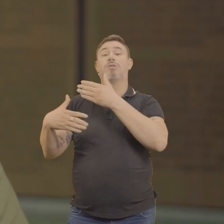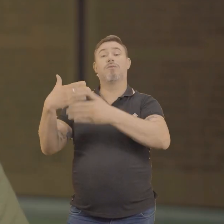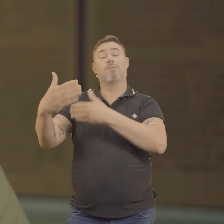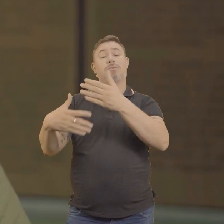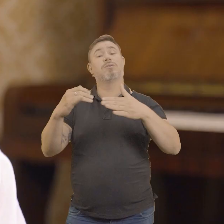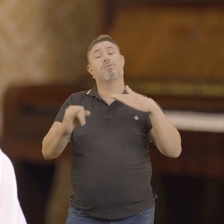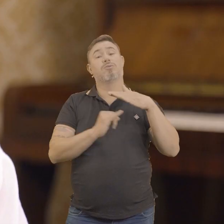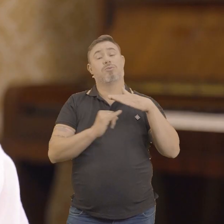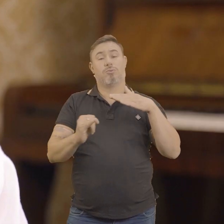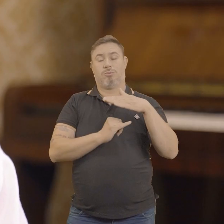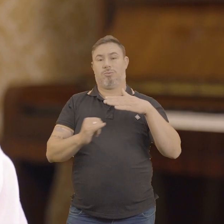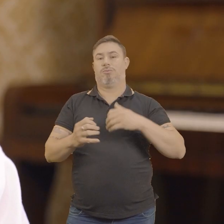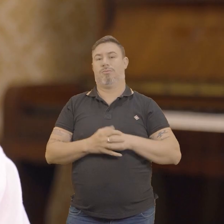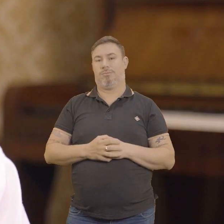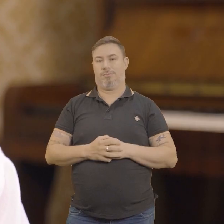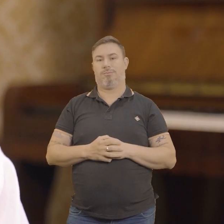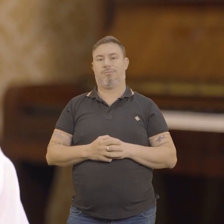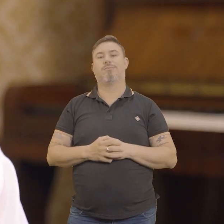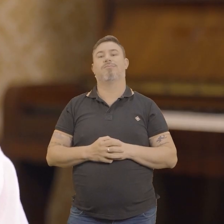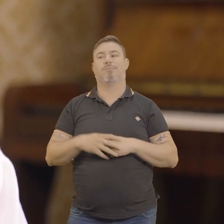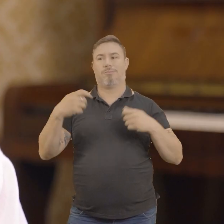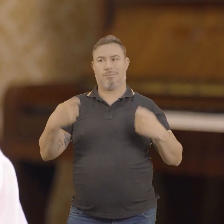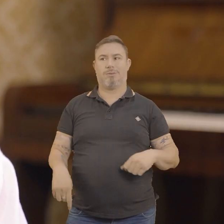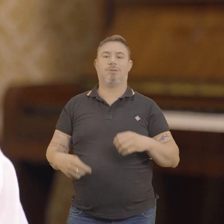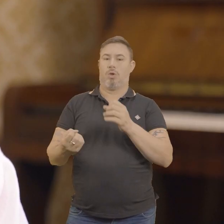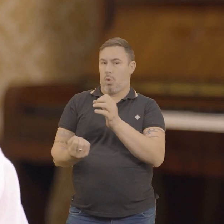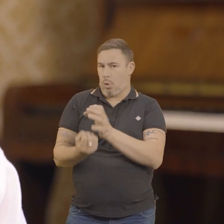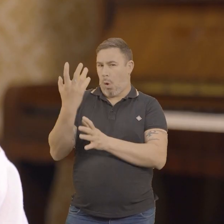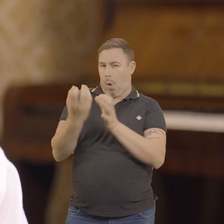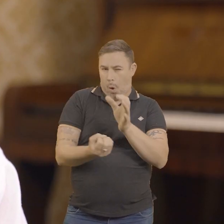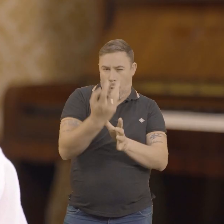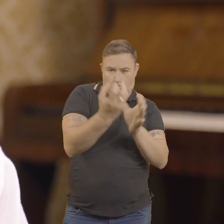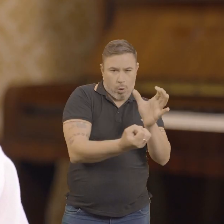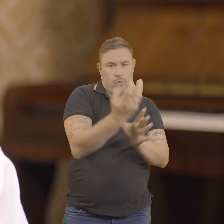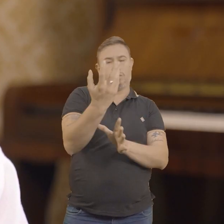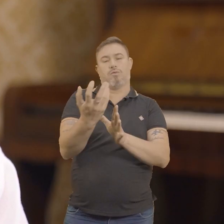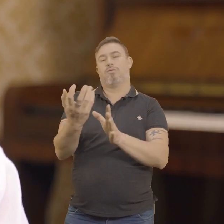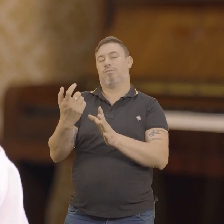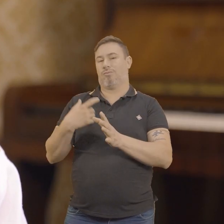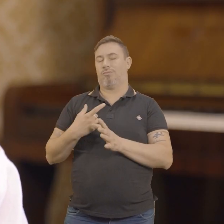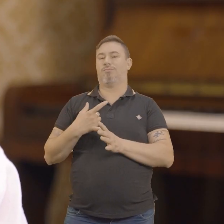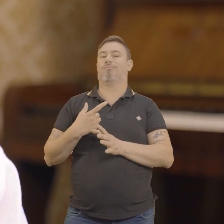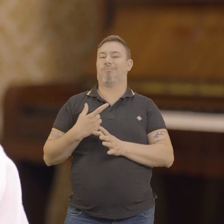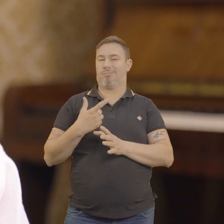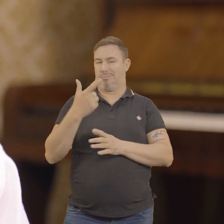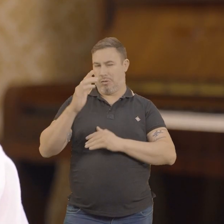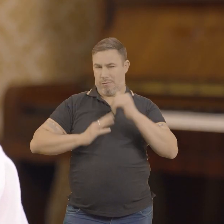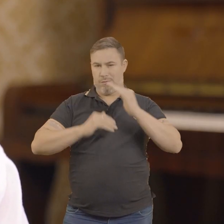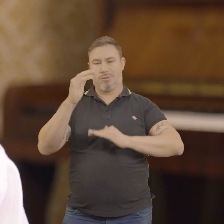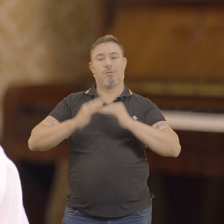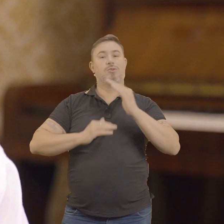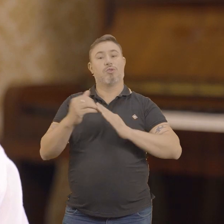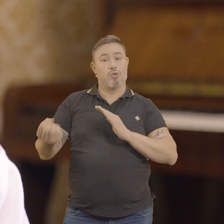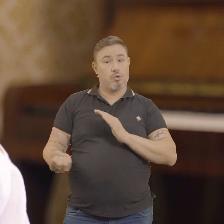dessas instituições. Ia nascer novas sementes, novas plantações, uma nova estação,